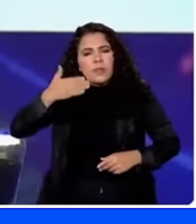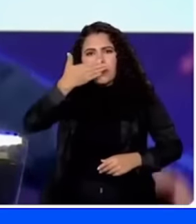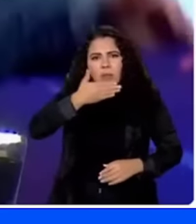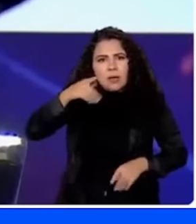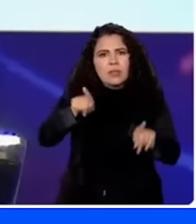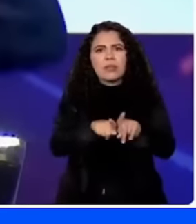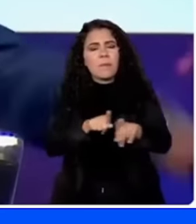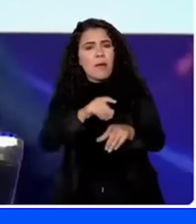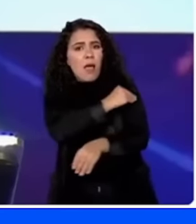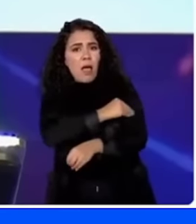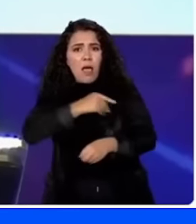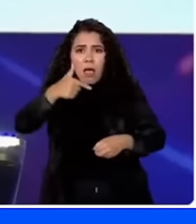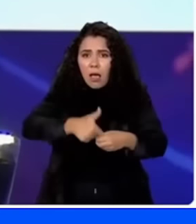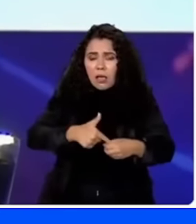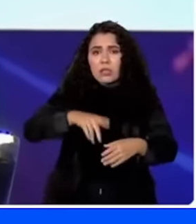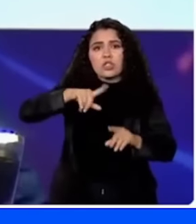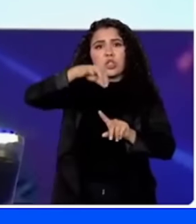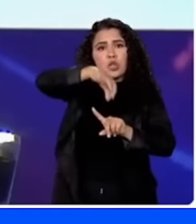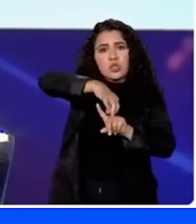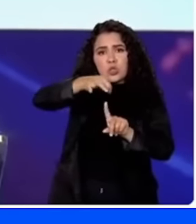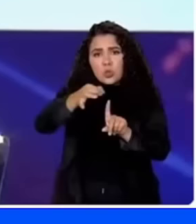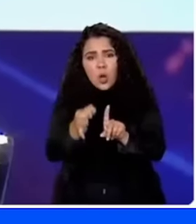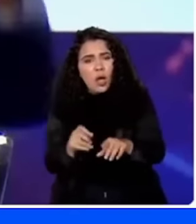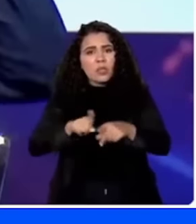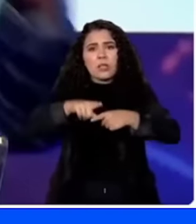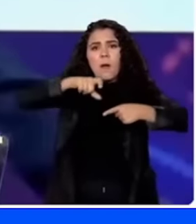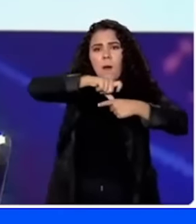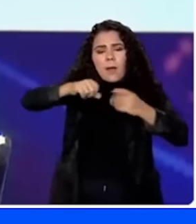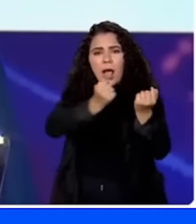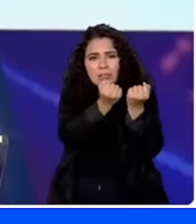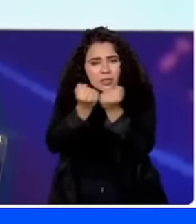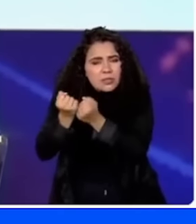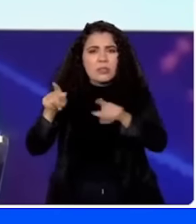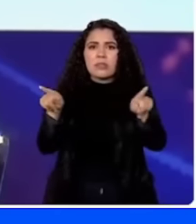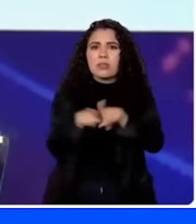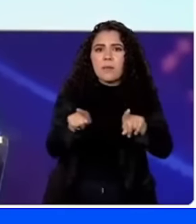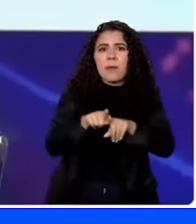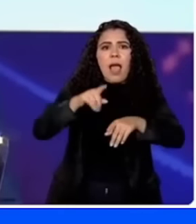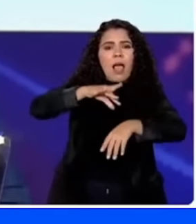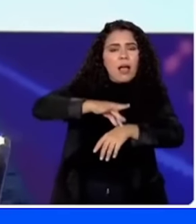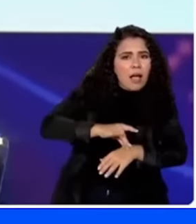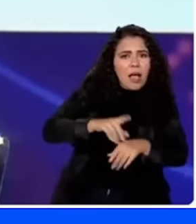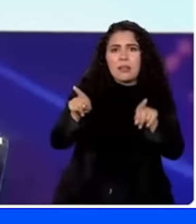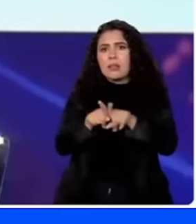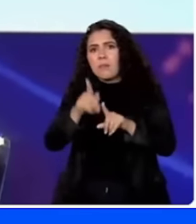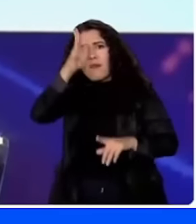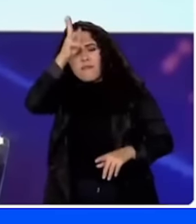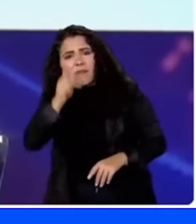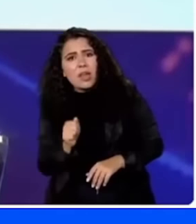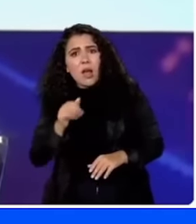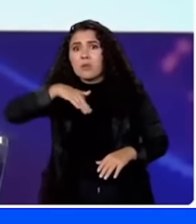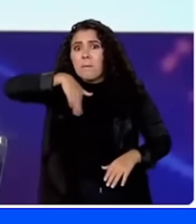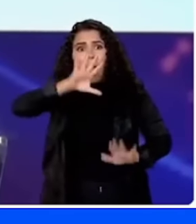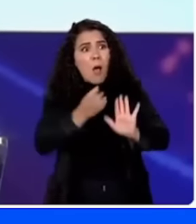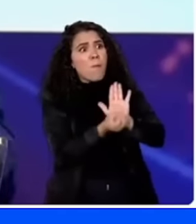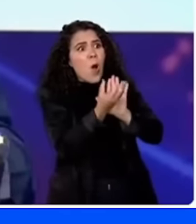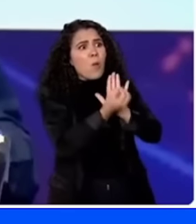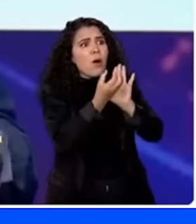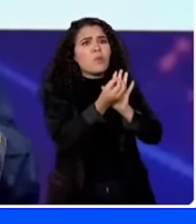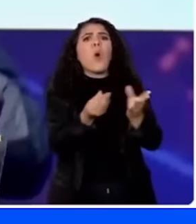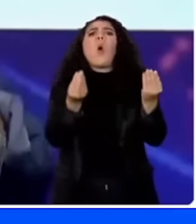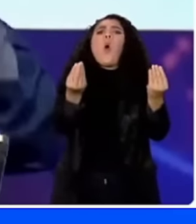etanol, o maior produtor de soja, o maior produtor de milho, o maior produtor de carne de frango, o maior produtor de carne. Oh, meu Deus do céu, como é